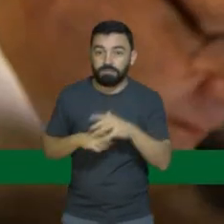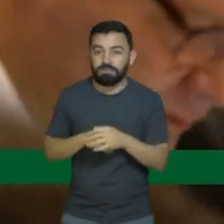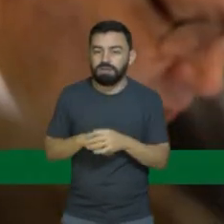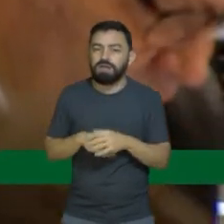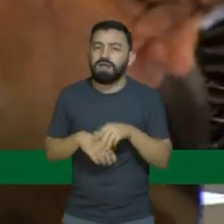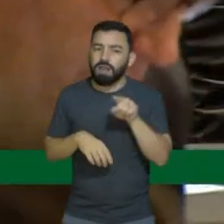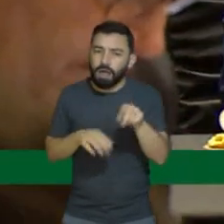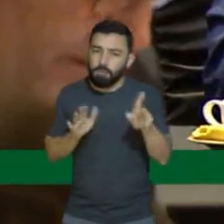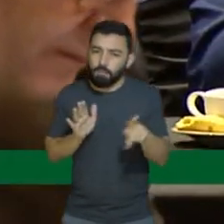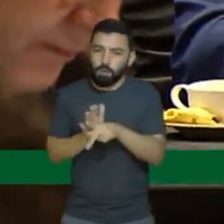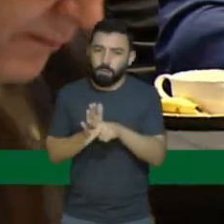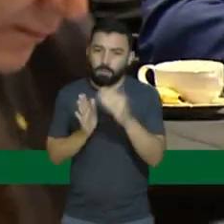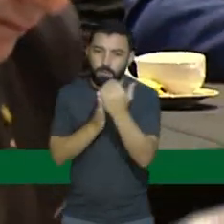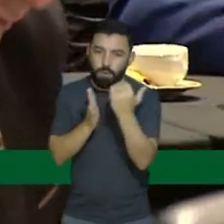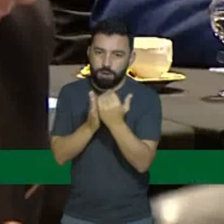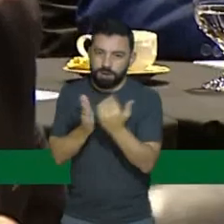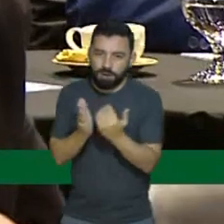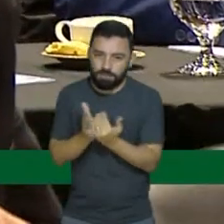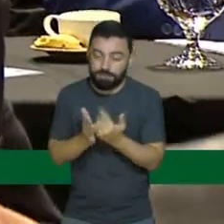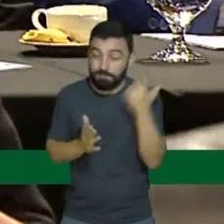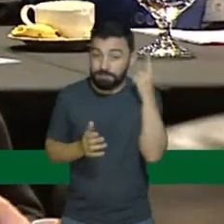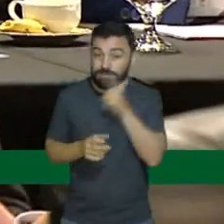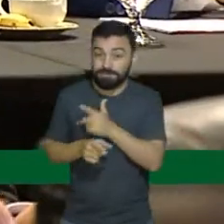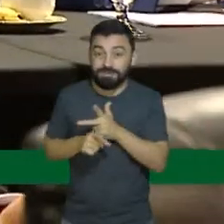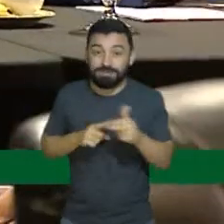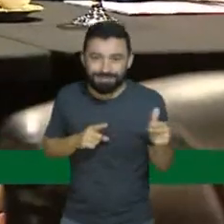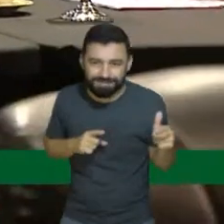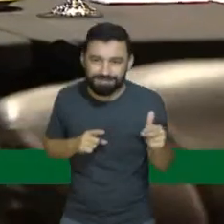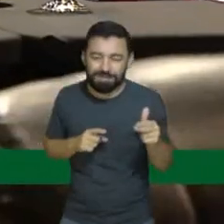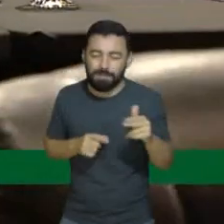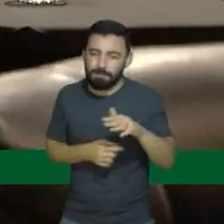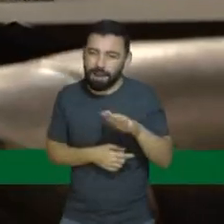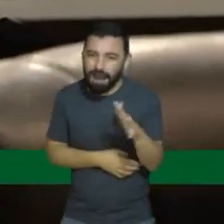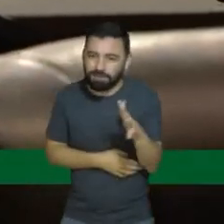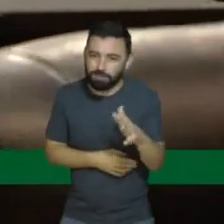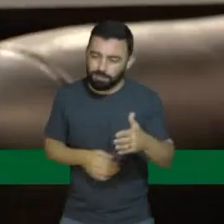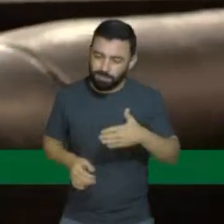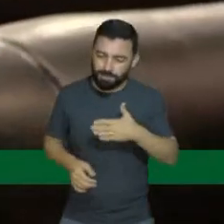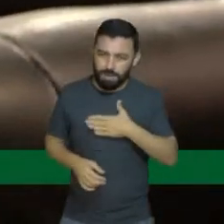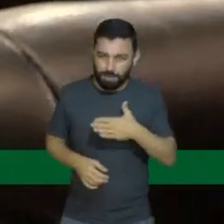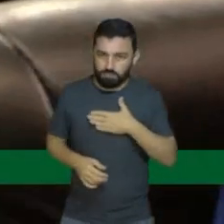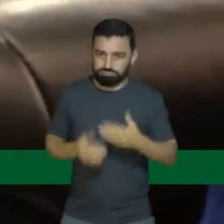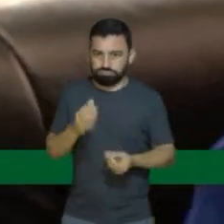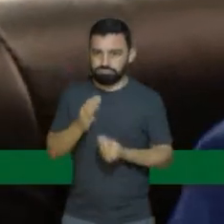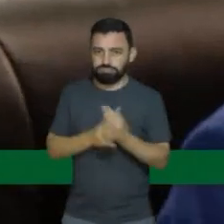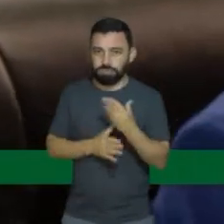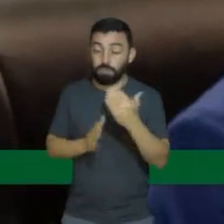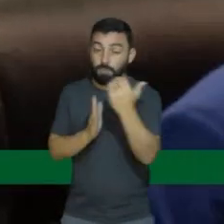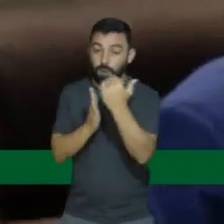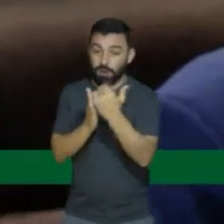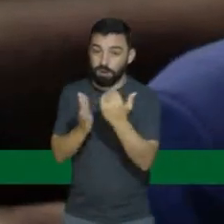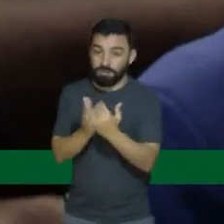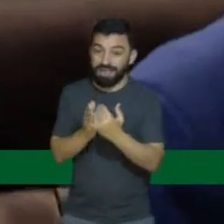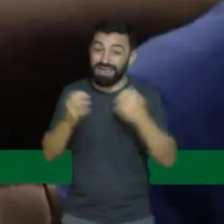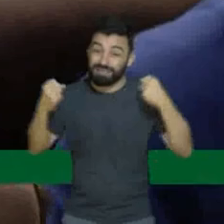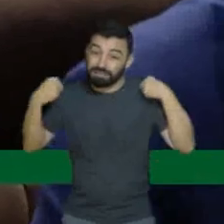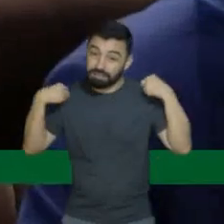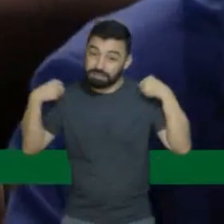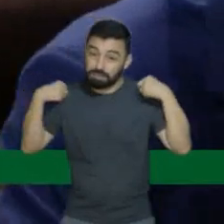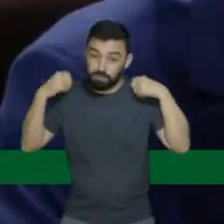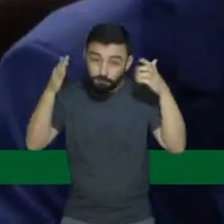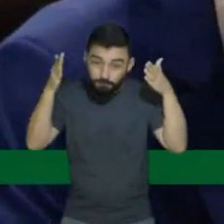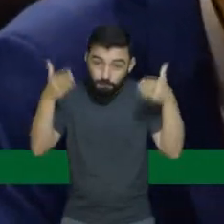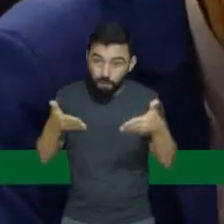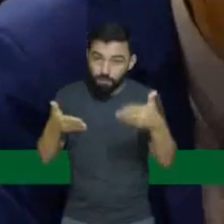do programa Superação Parkinson, criado por mim, que é um programa de exercícios específicos